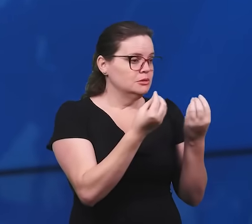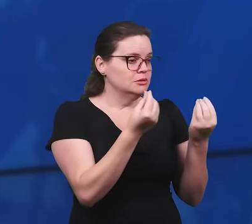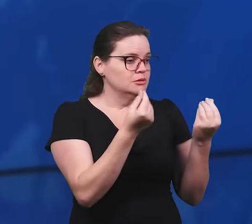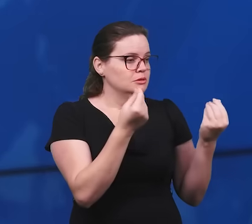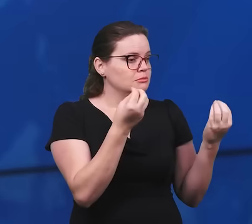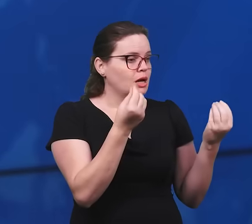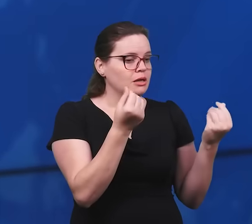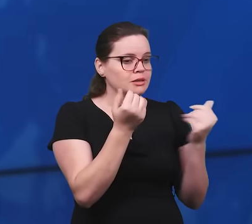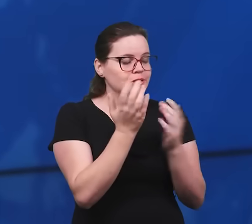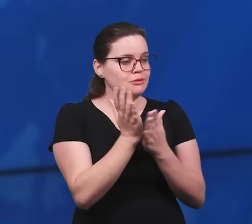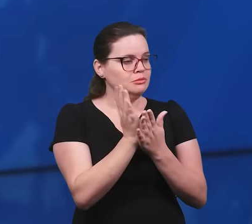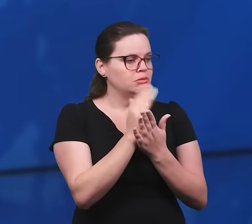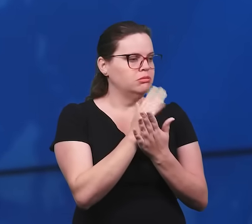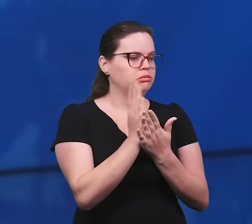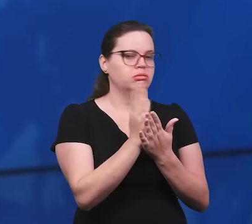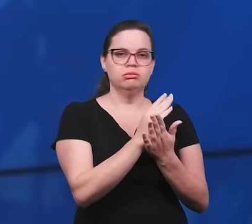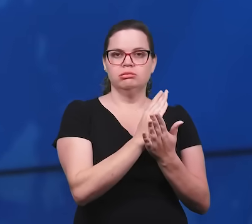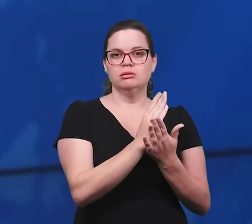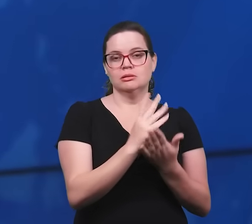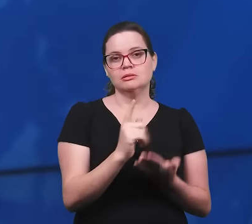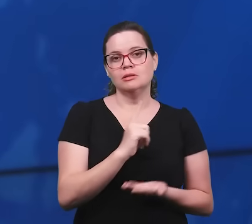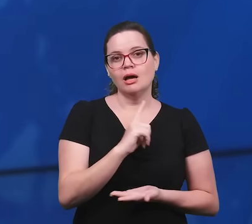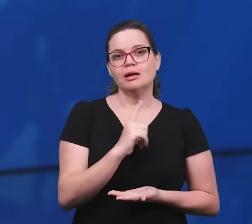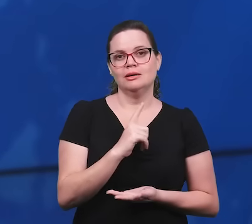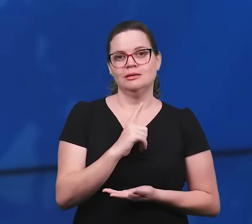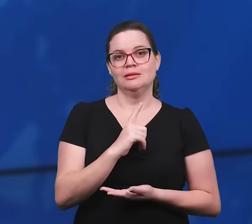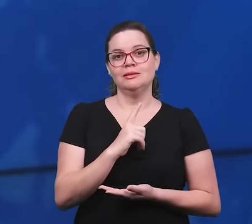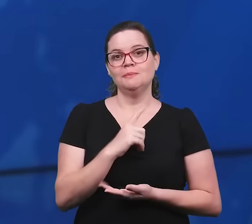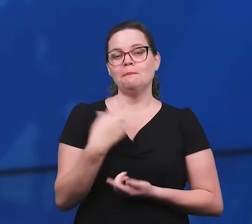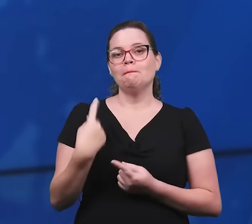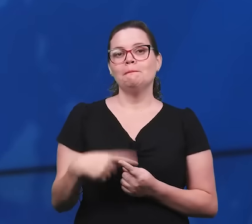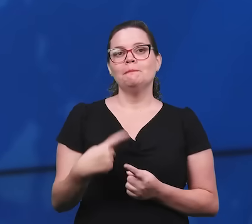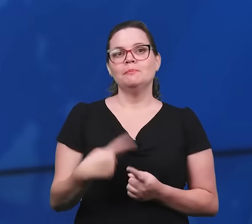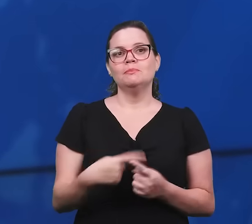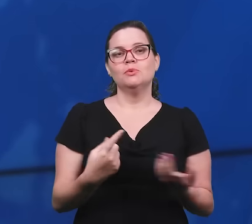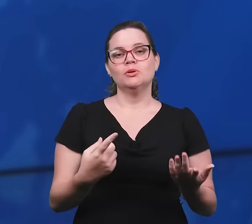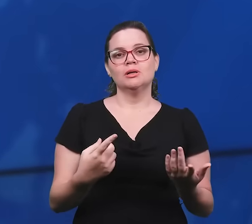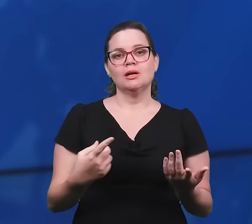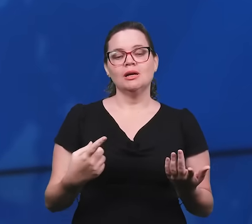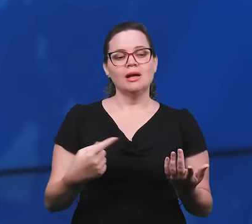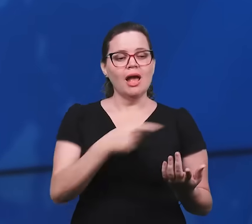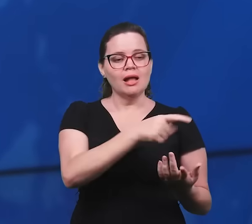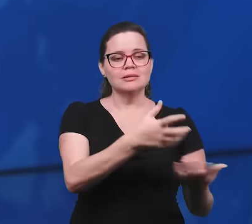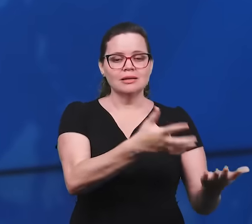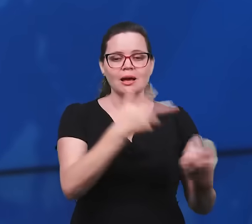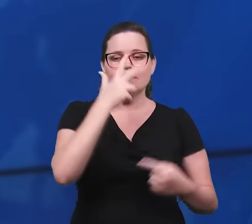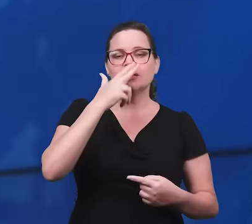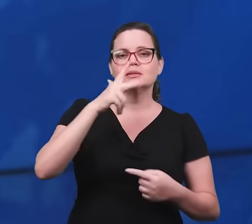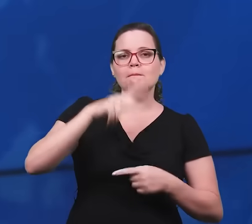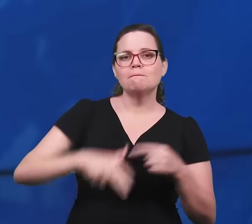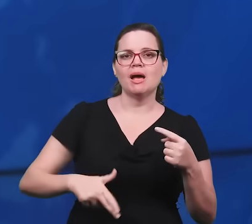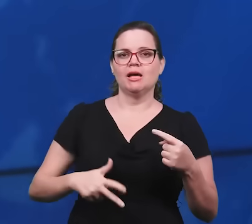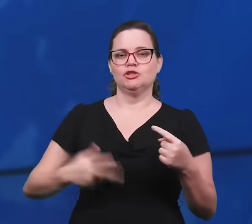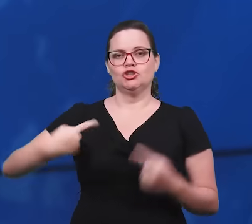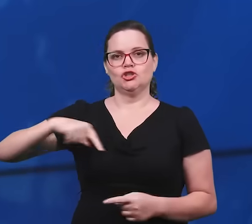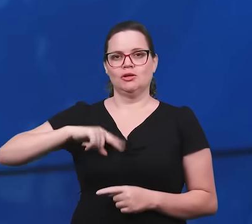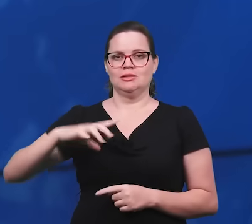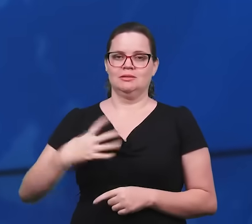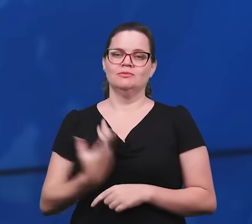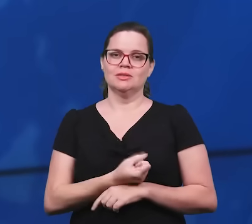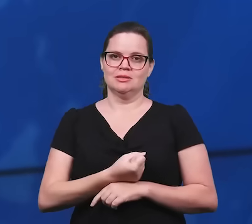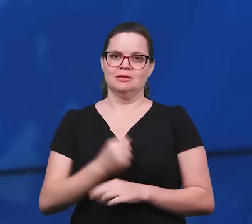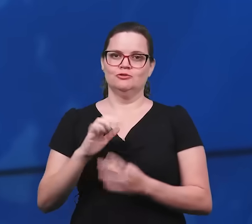para que nós não possamos alcançar, várias opções para que nós não alcancemos a salvação em